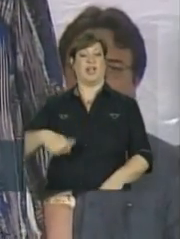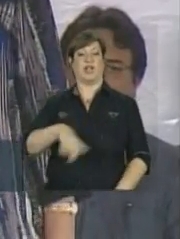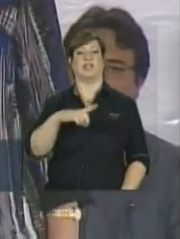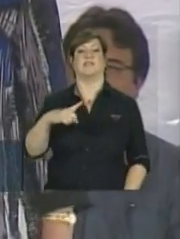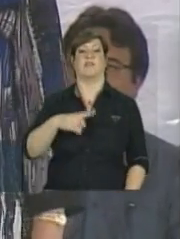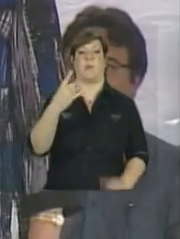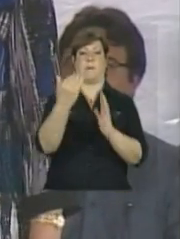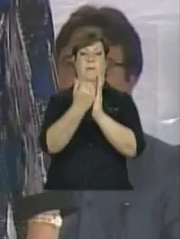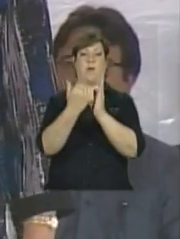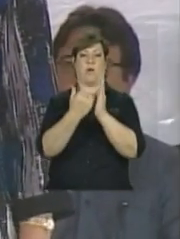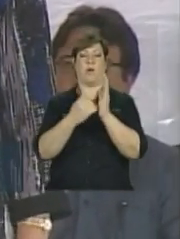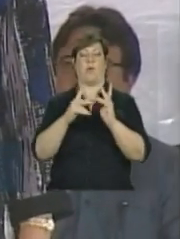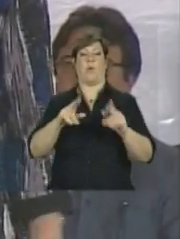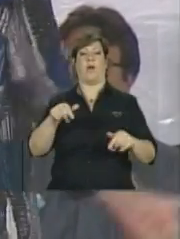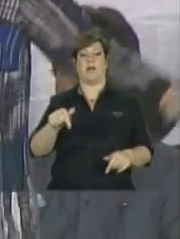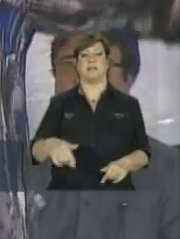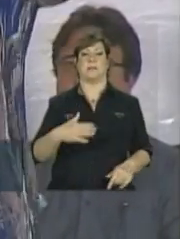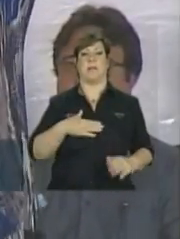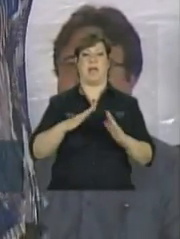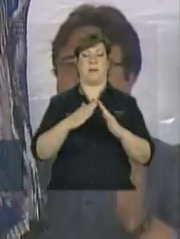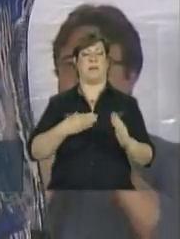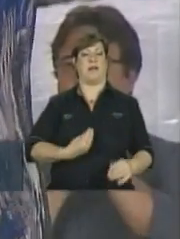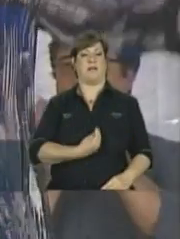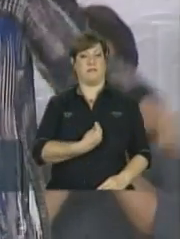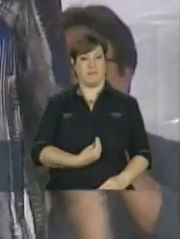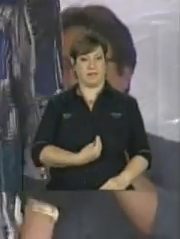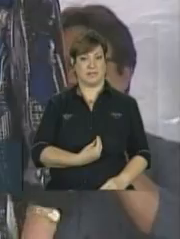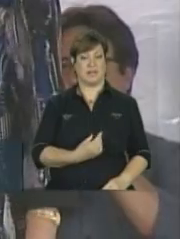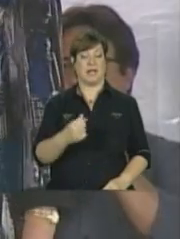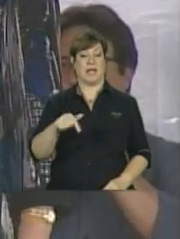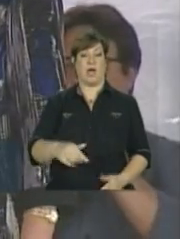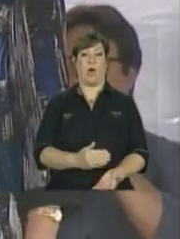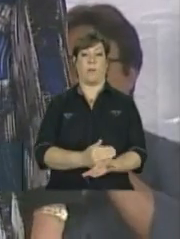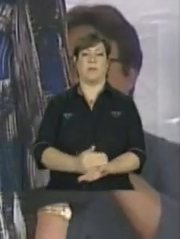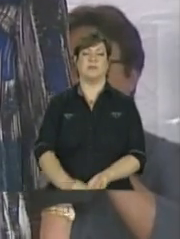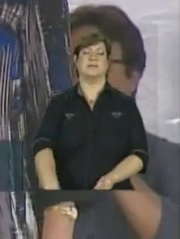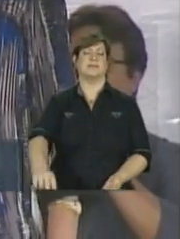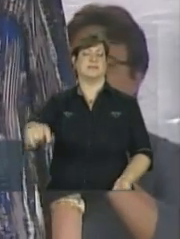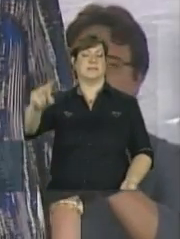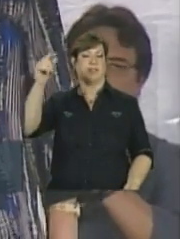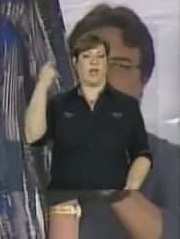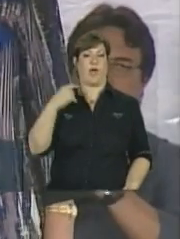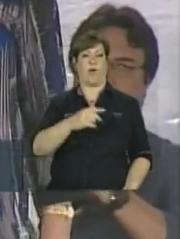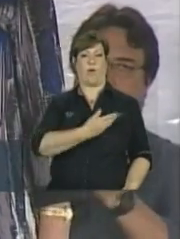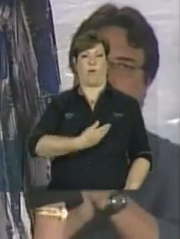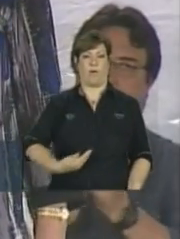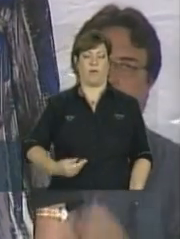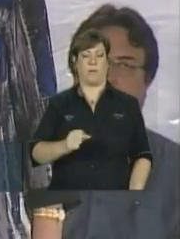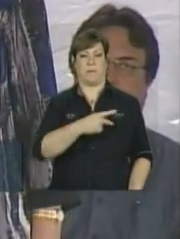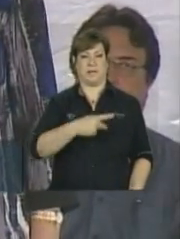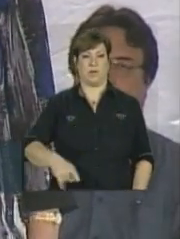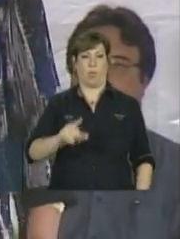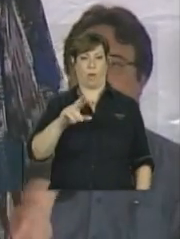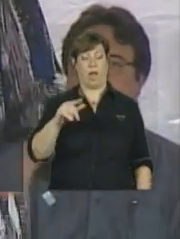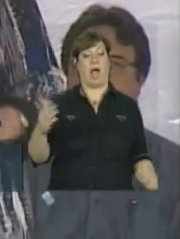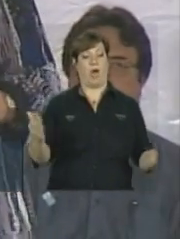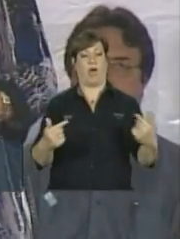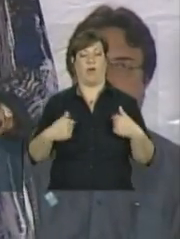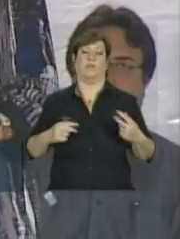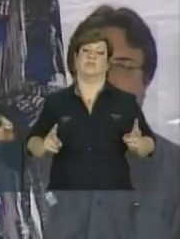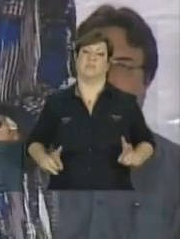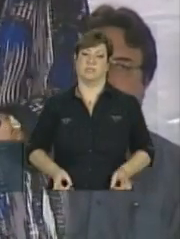um programa como Minha Casa Minha Vida, que começou lá no governo Lula e que nós estamos dando